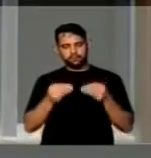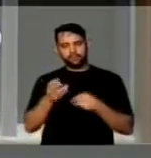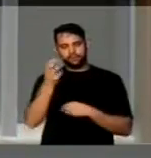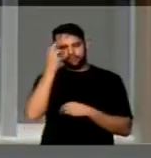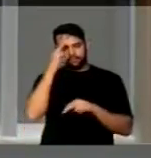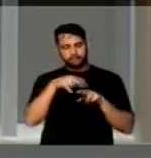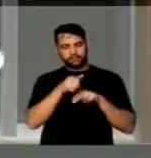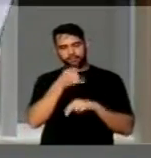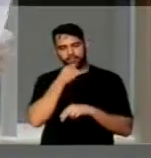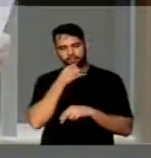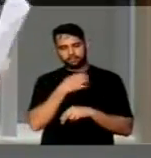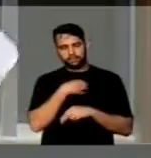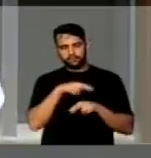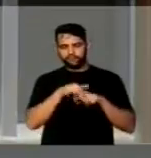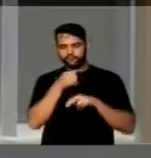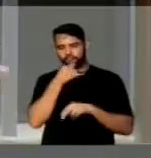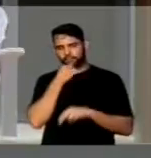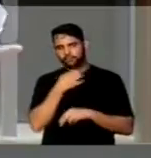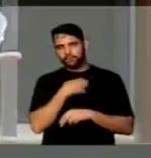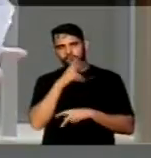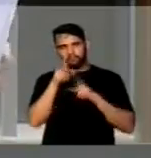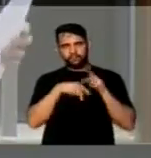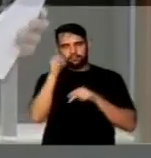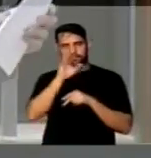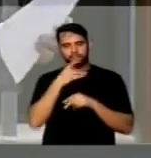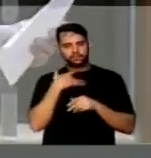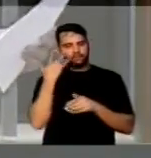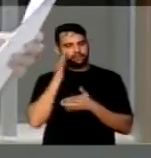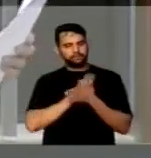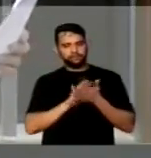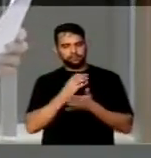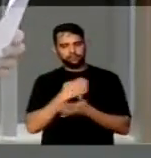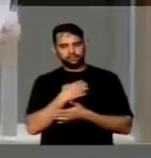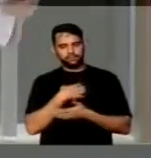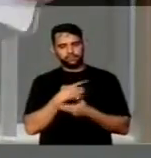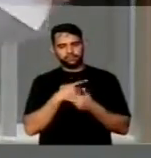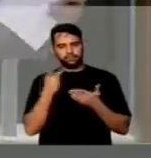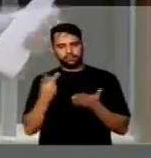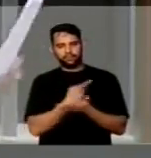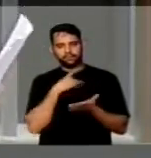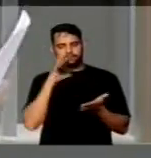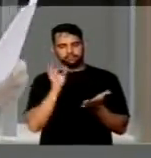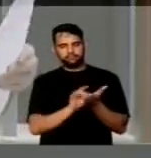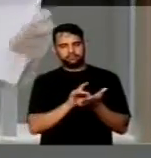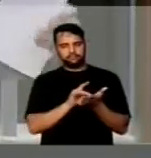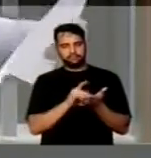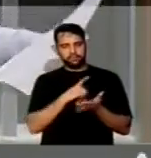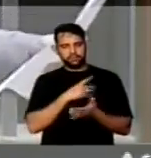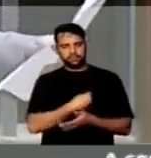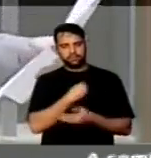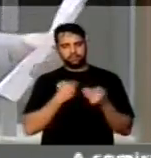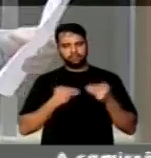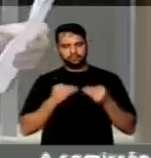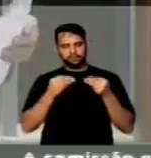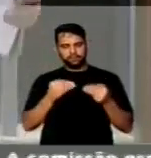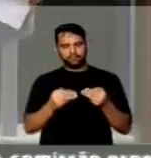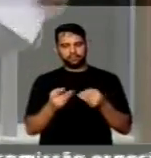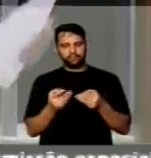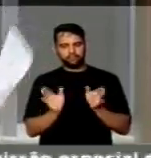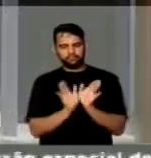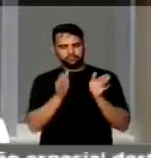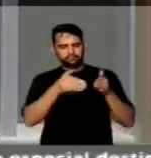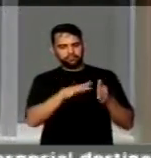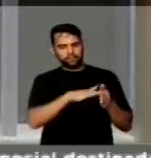Cultura, infelizmente, o povo brasileiro não sentiu os efeitos reais de se ter um ministério